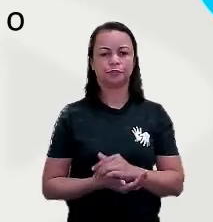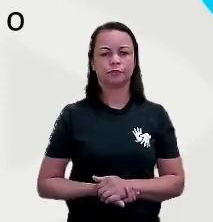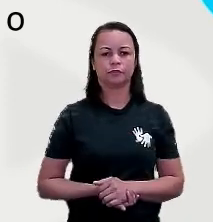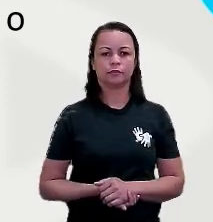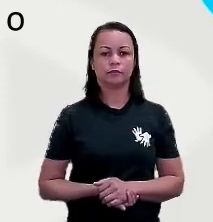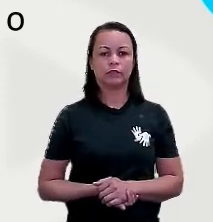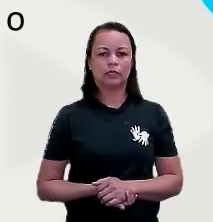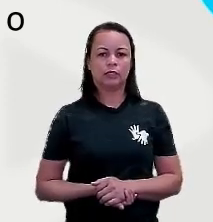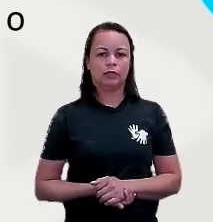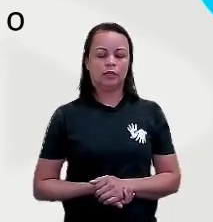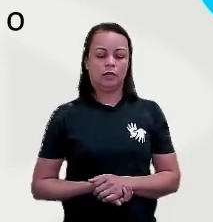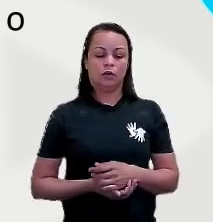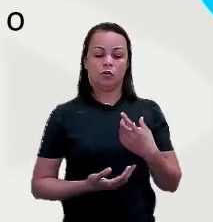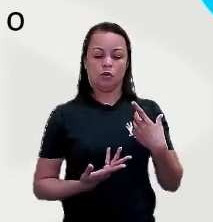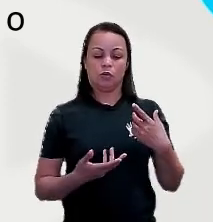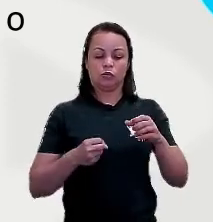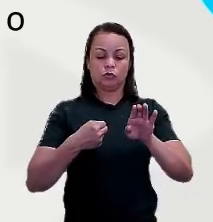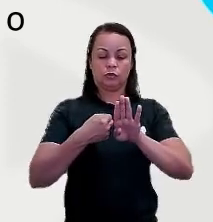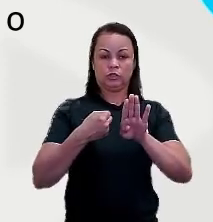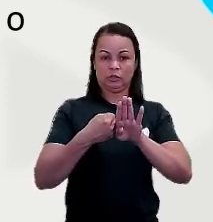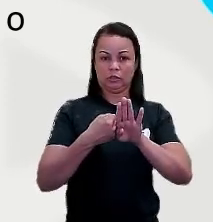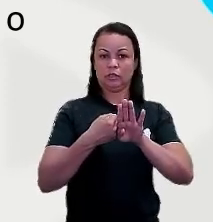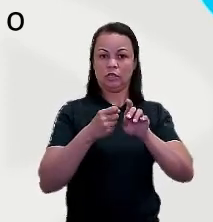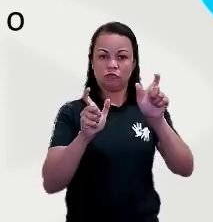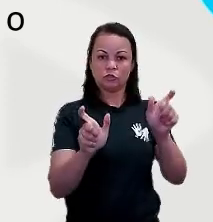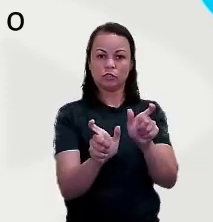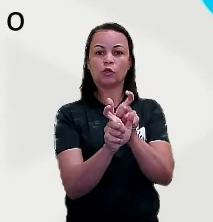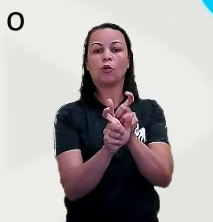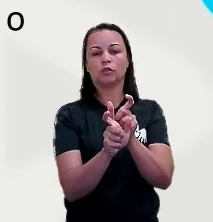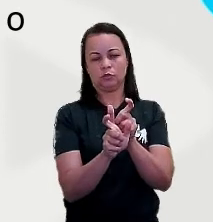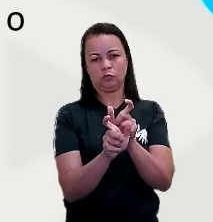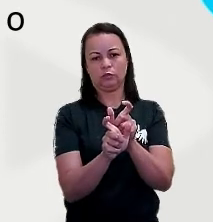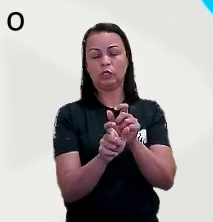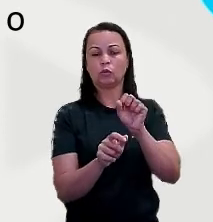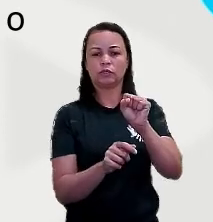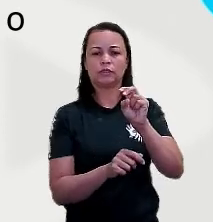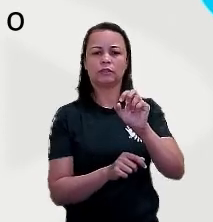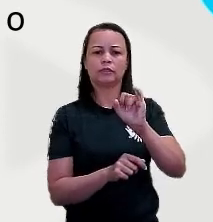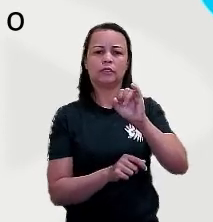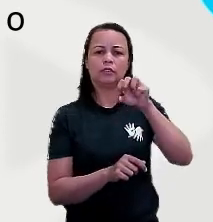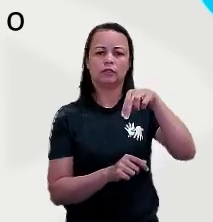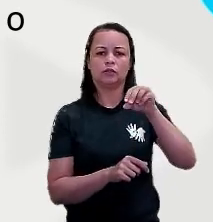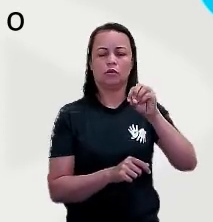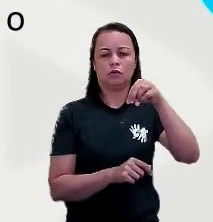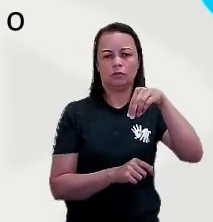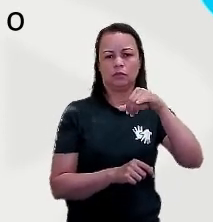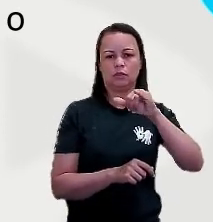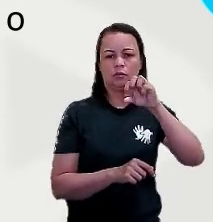com substantivos sinônimos. Então, quando os substantivos são sinônimos entre si,